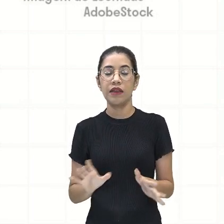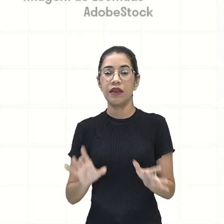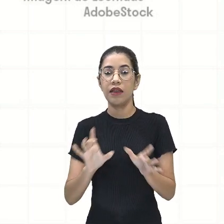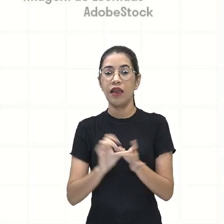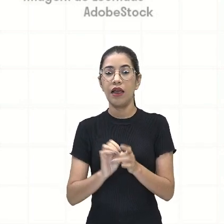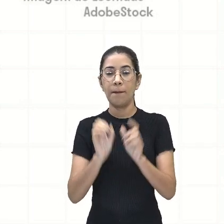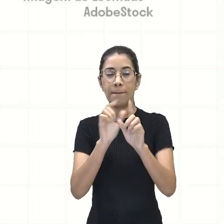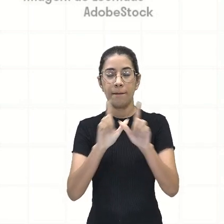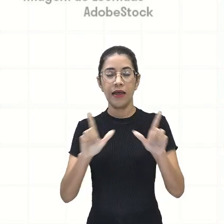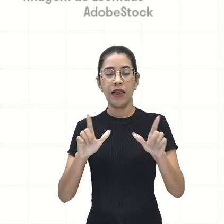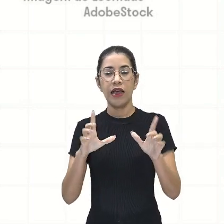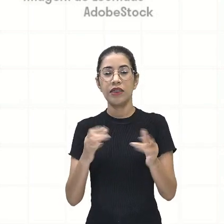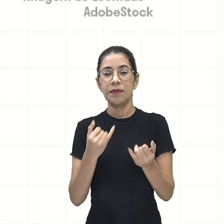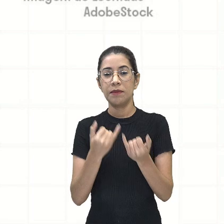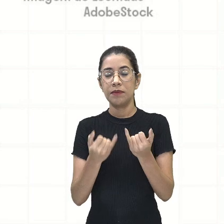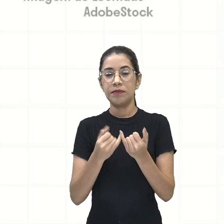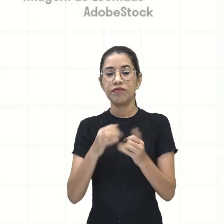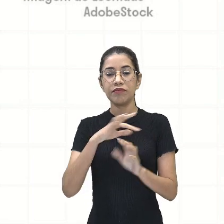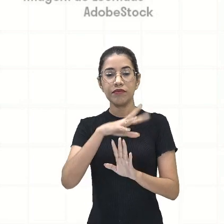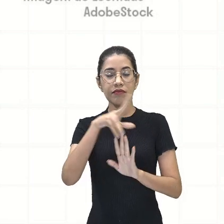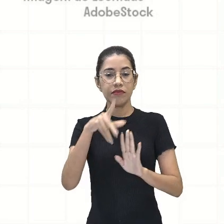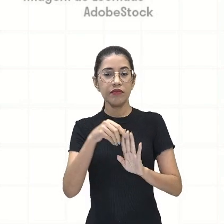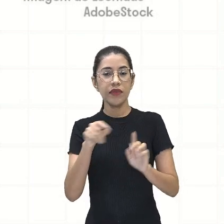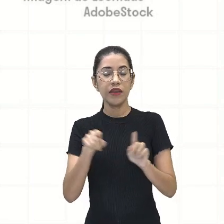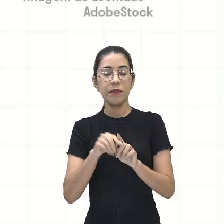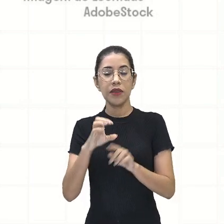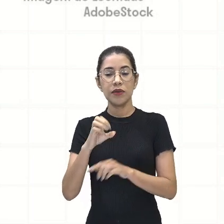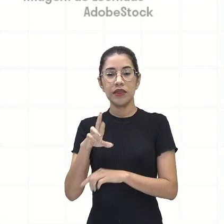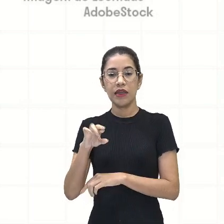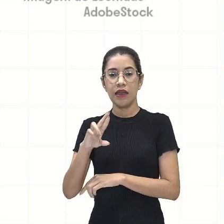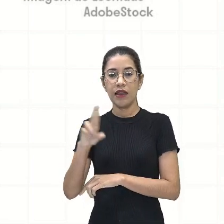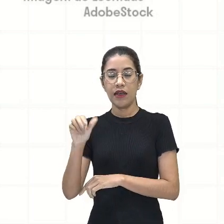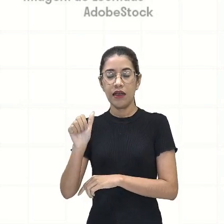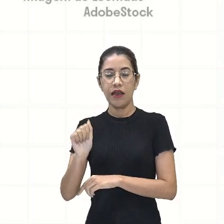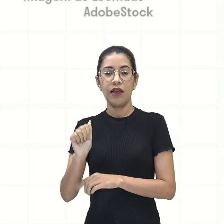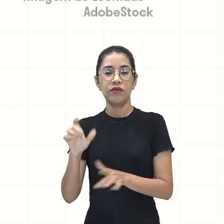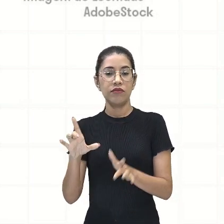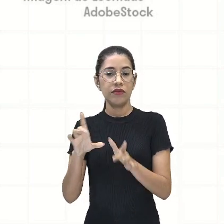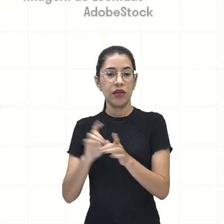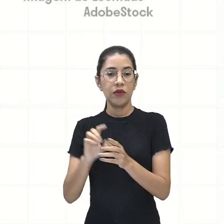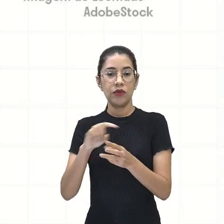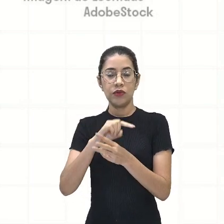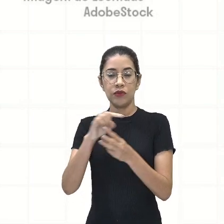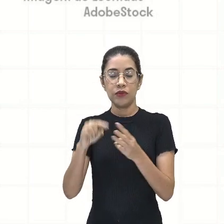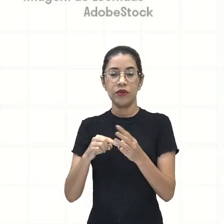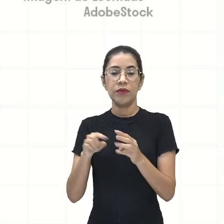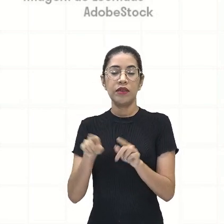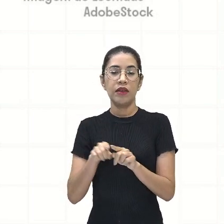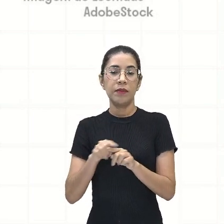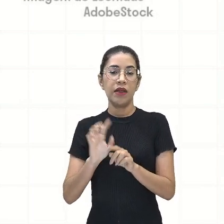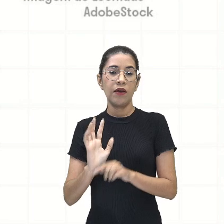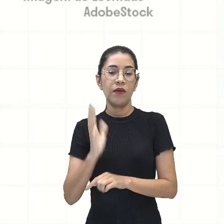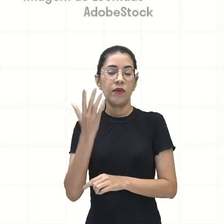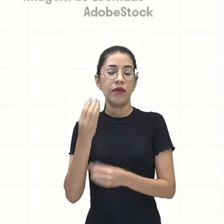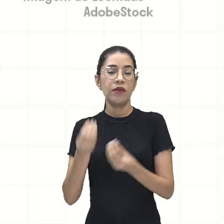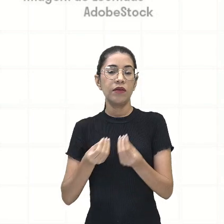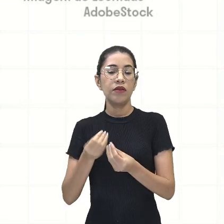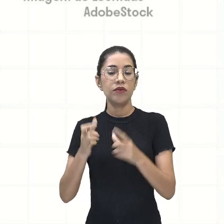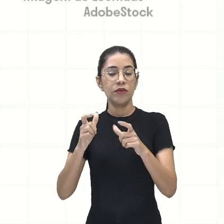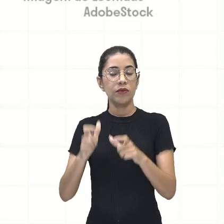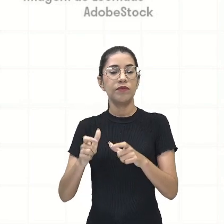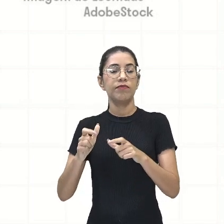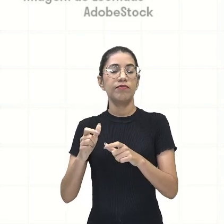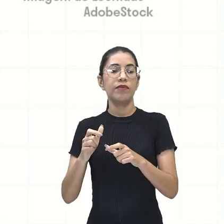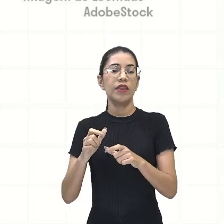da Amazônia, quanto do Cerrado, quanto da Caatinga. Ele ocorre em áreas de clima